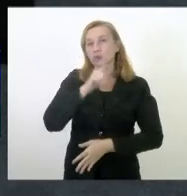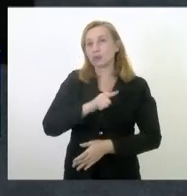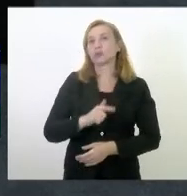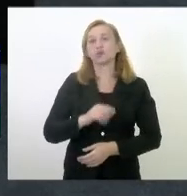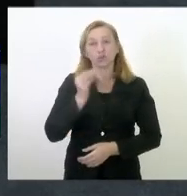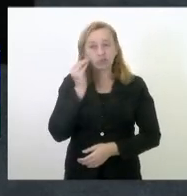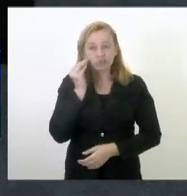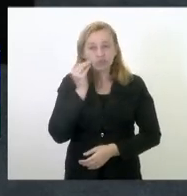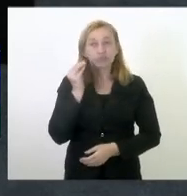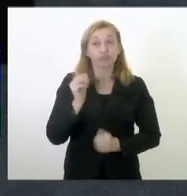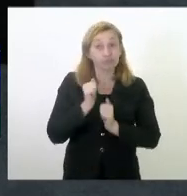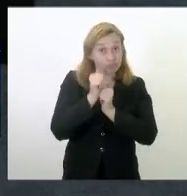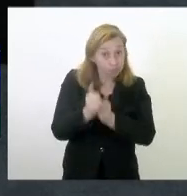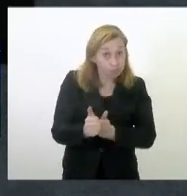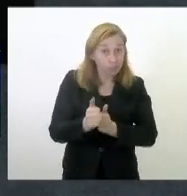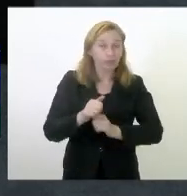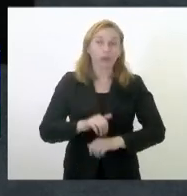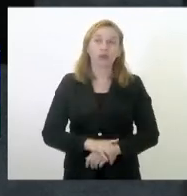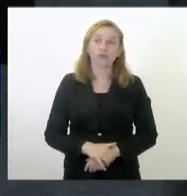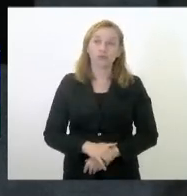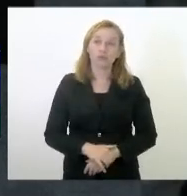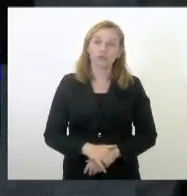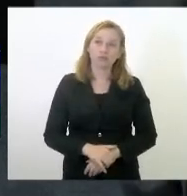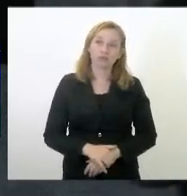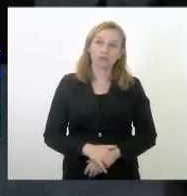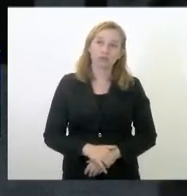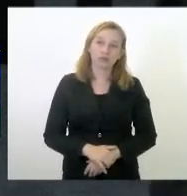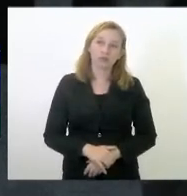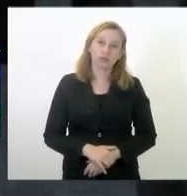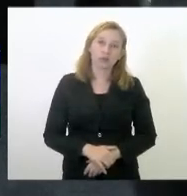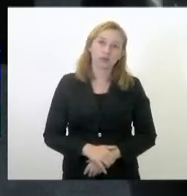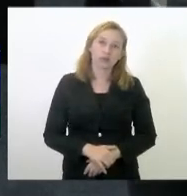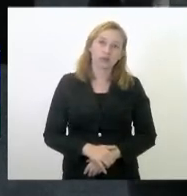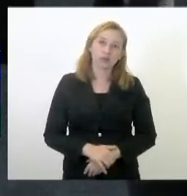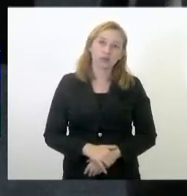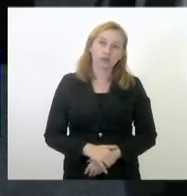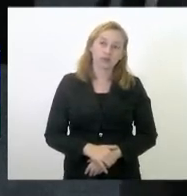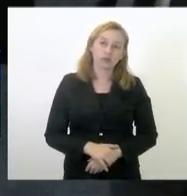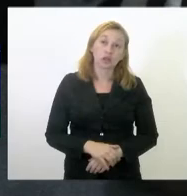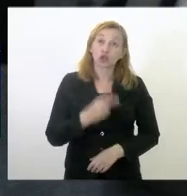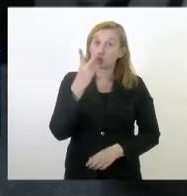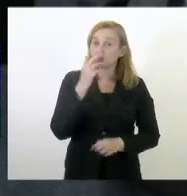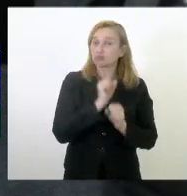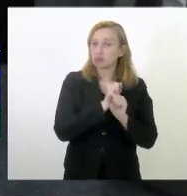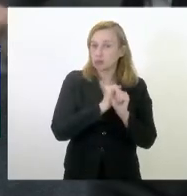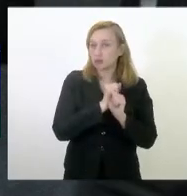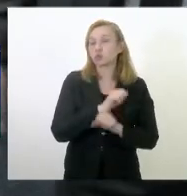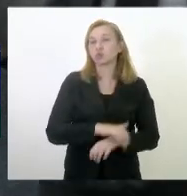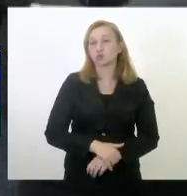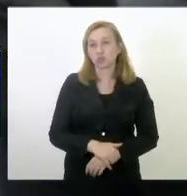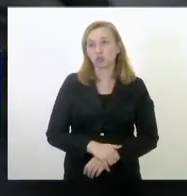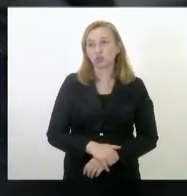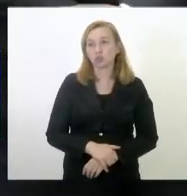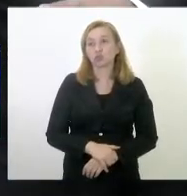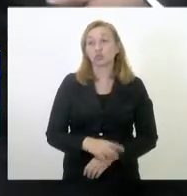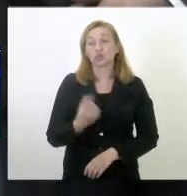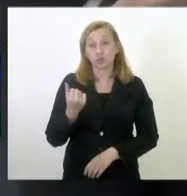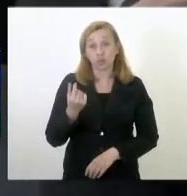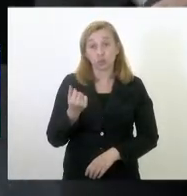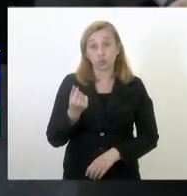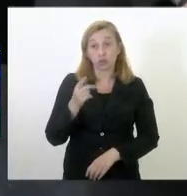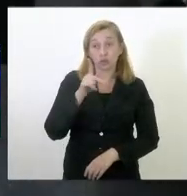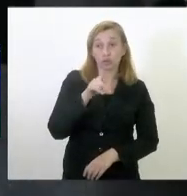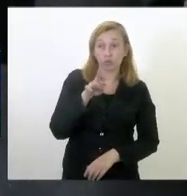oportunidade de acompanhar, indo às farmácias, durante 2 anos, o preço do protetor